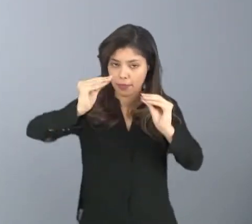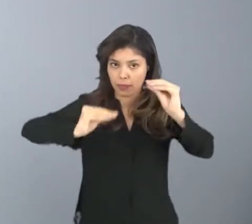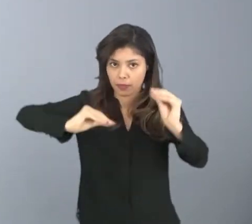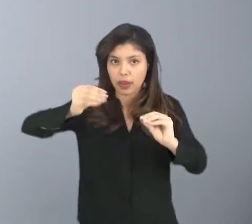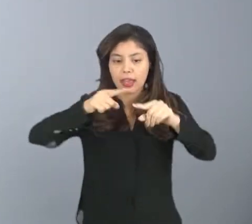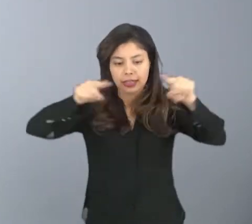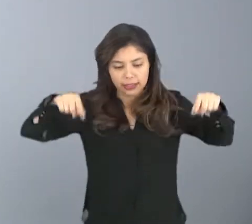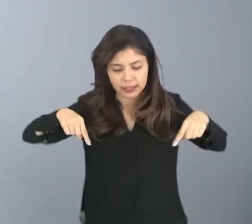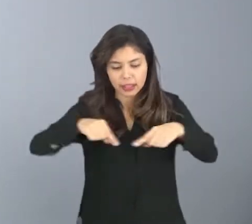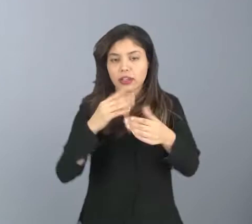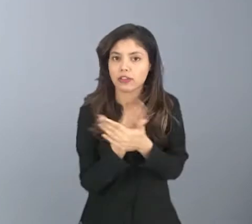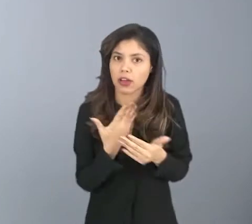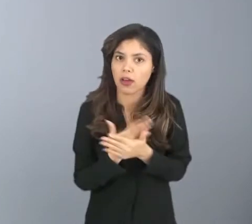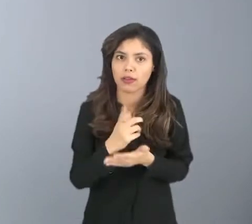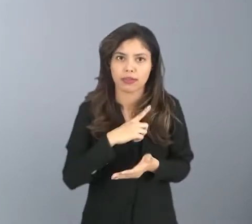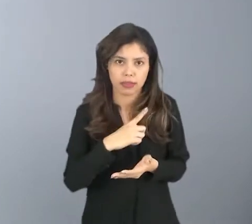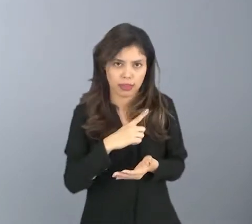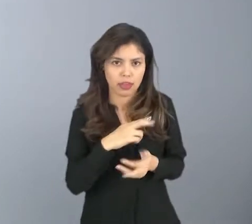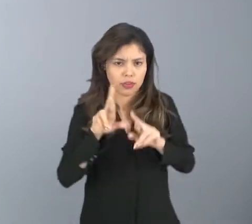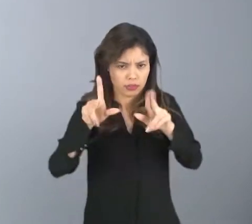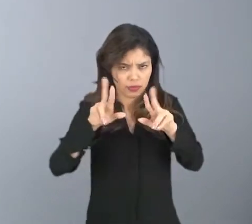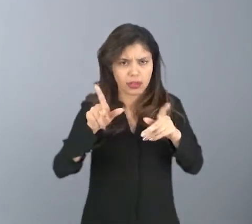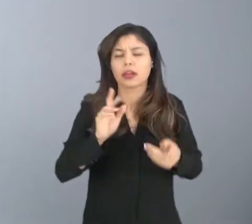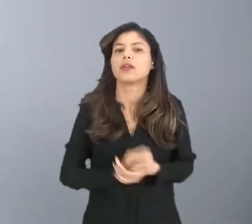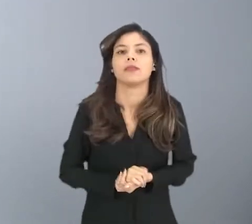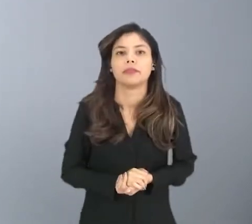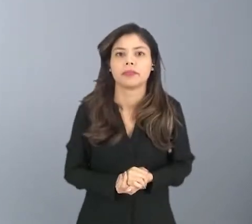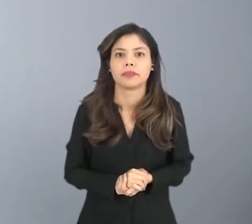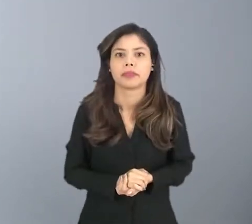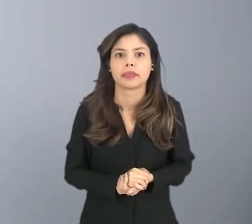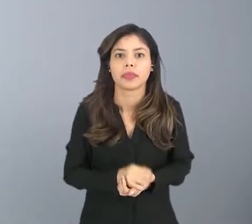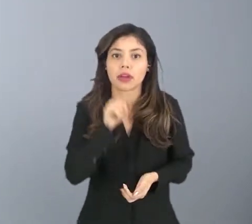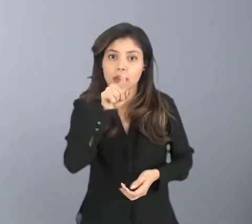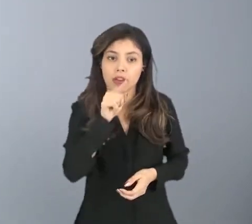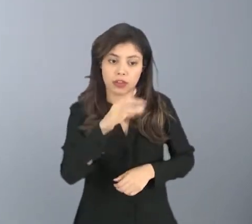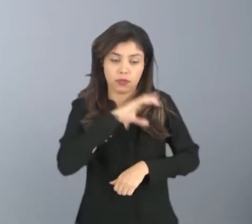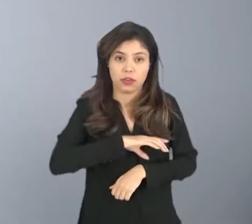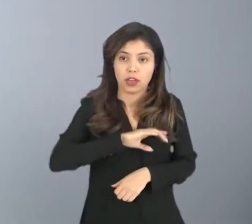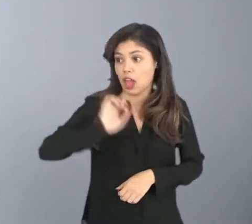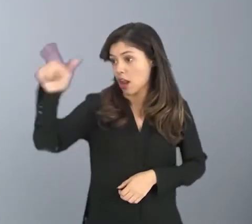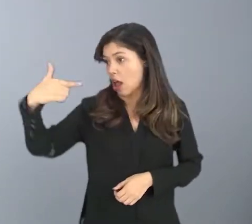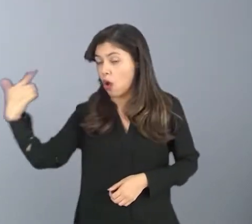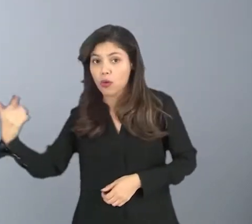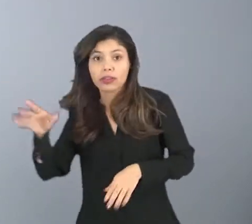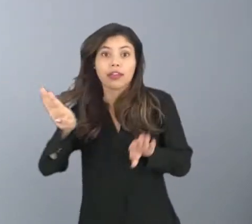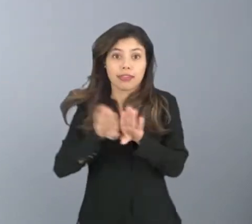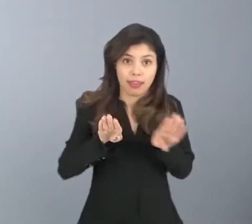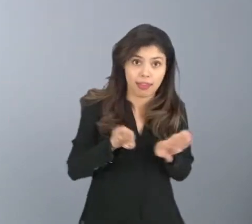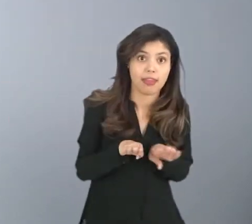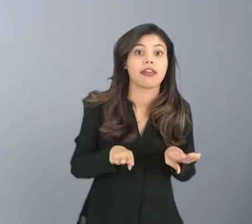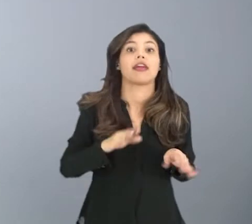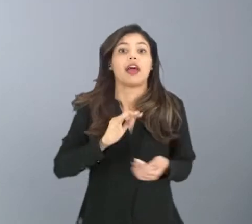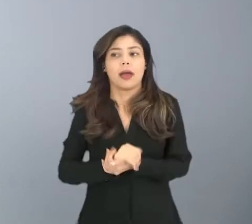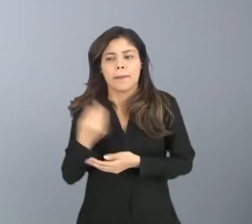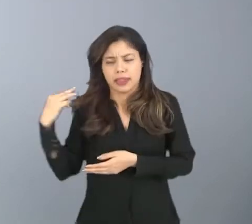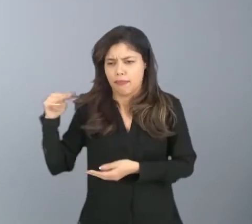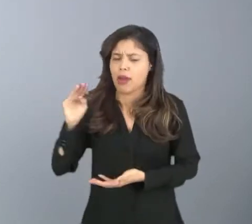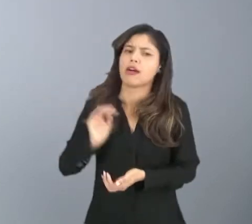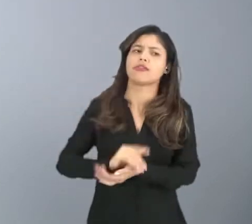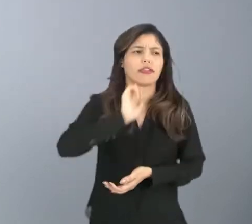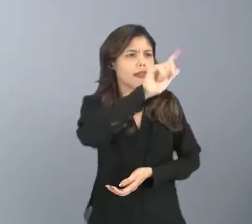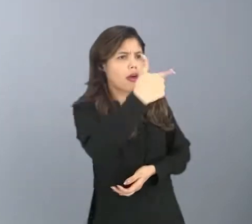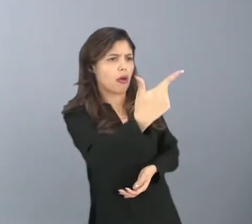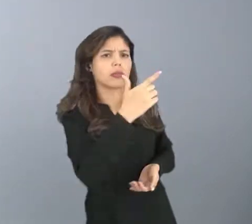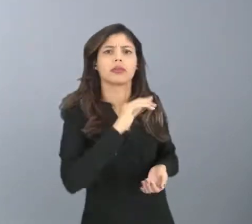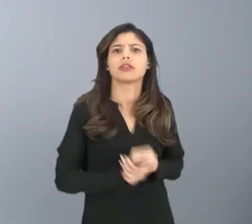as salas de aulas, onde estão acontecendo aulas diferentes, porque no momento que você está tendo aula de português, na sala seguinte pode estar tendo